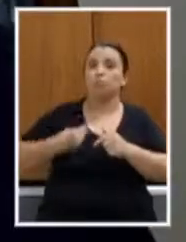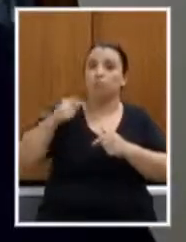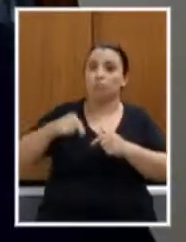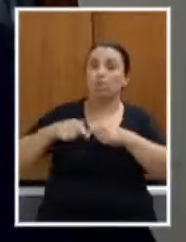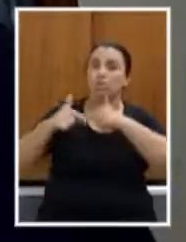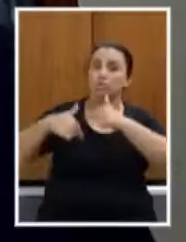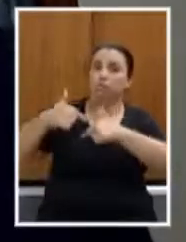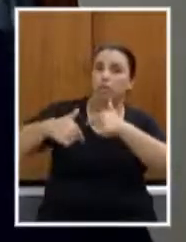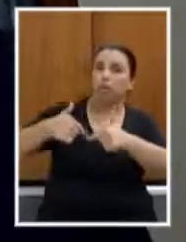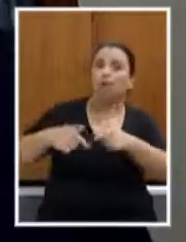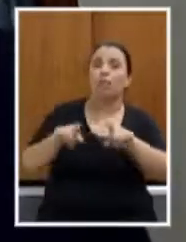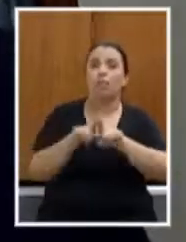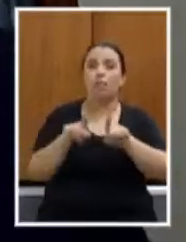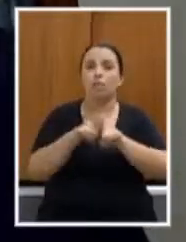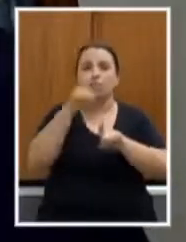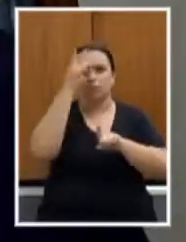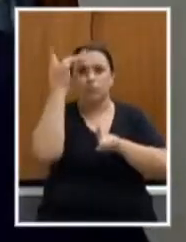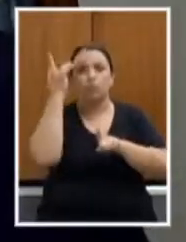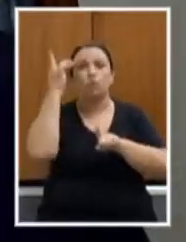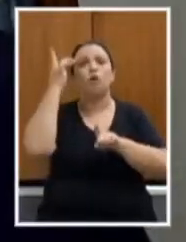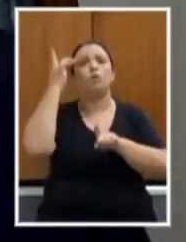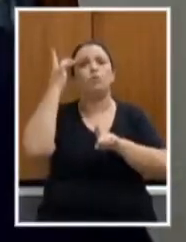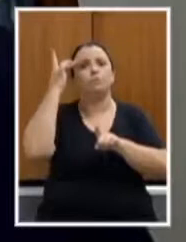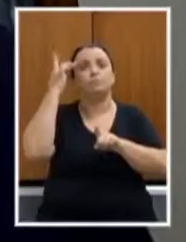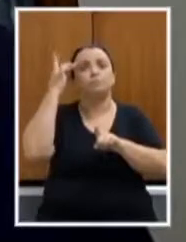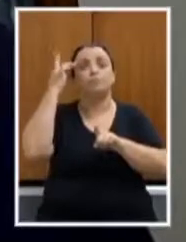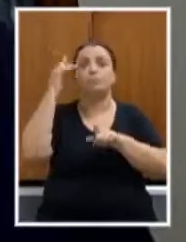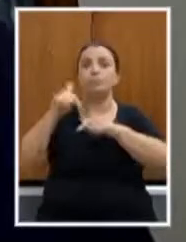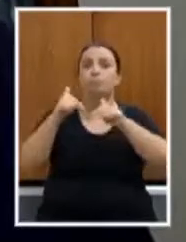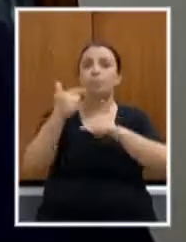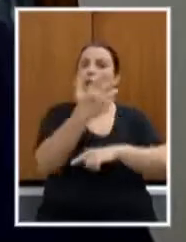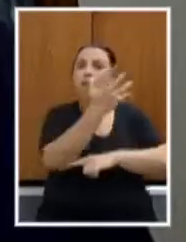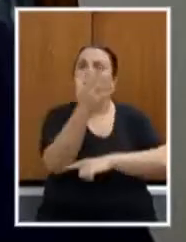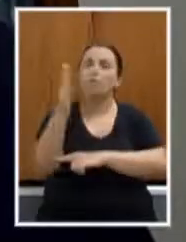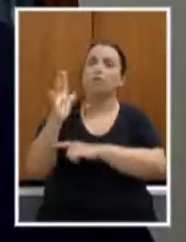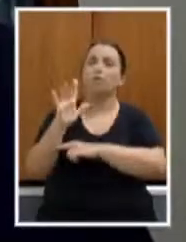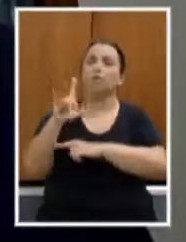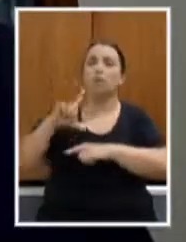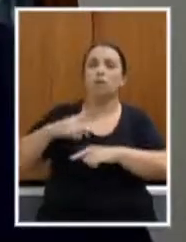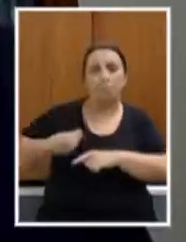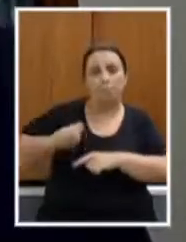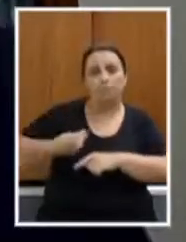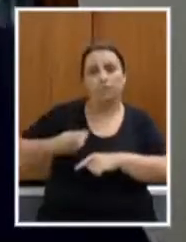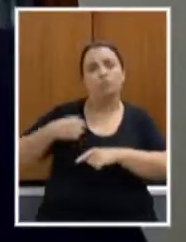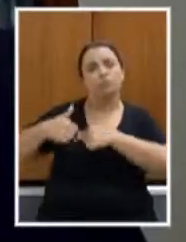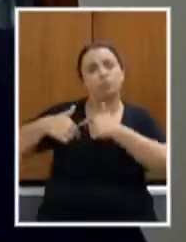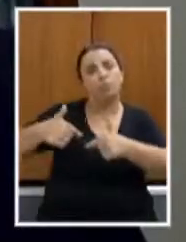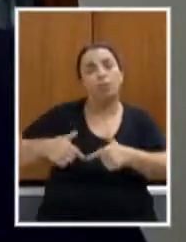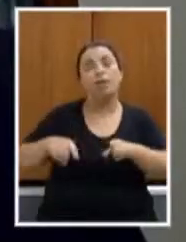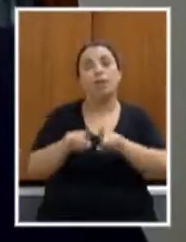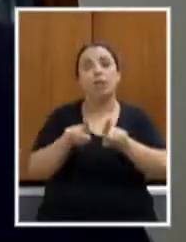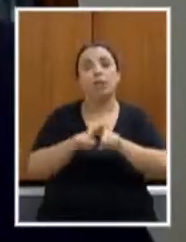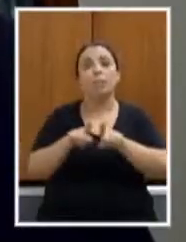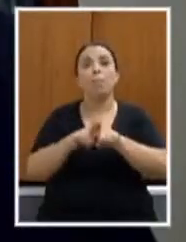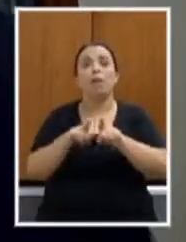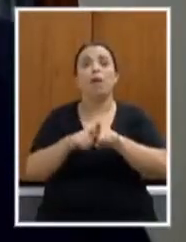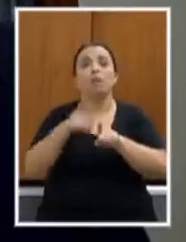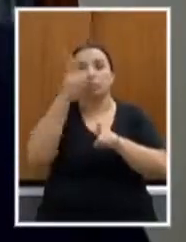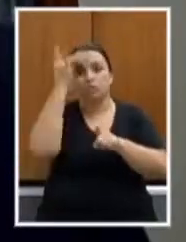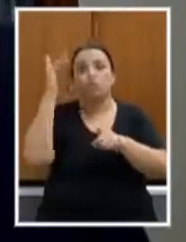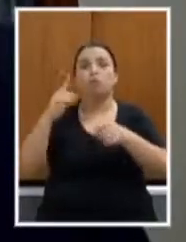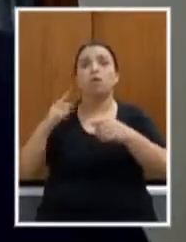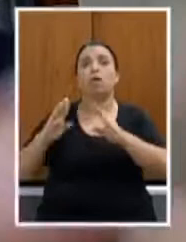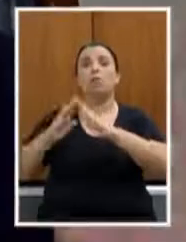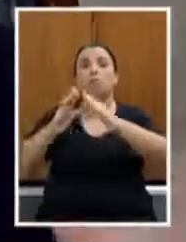os agentes ambientais e sociais que estiveram envolvidos, sobretudo as comunidades diretamente envolvidas que tanto